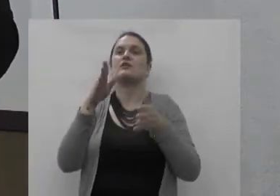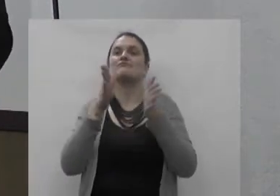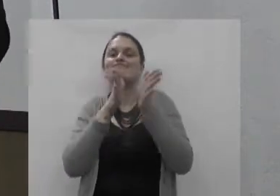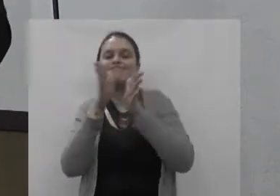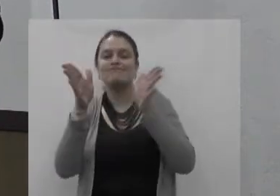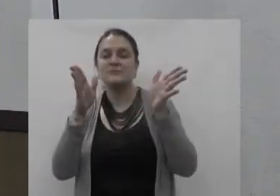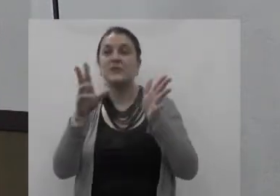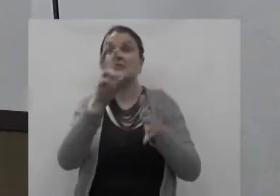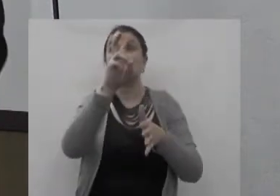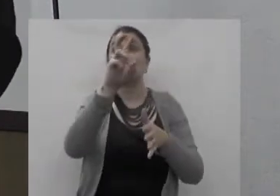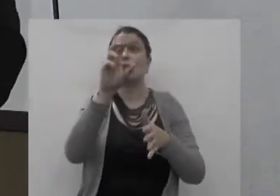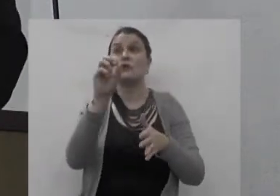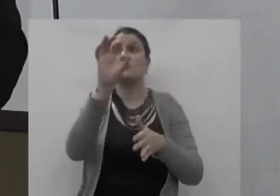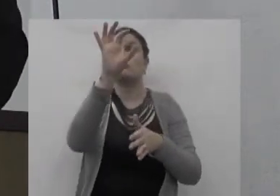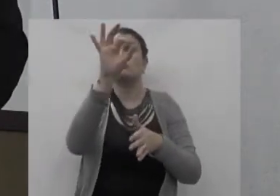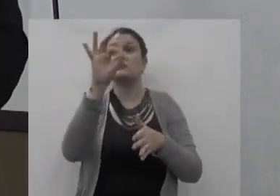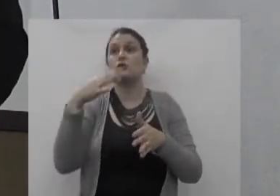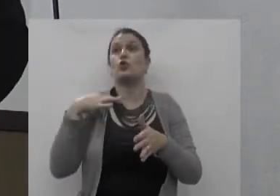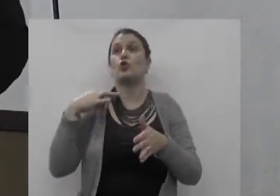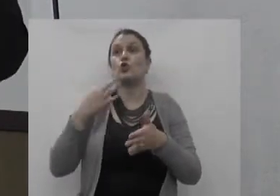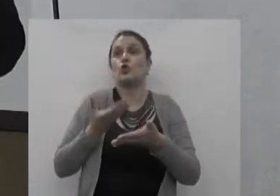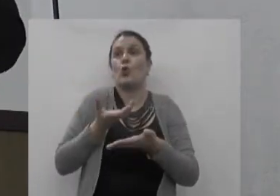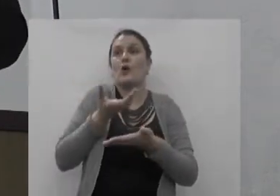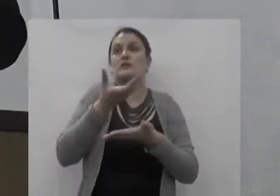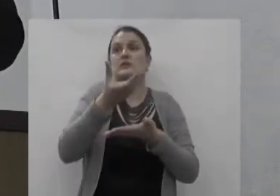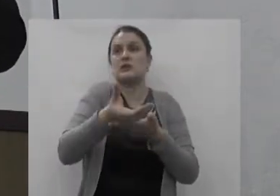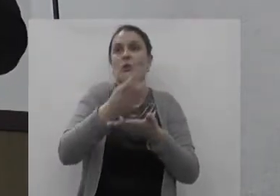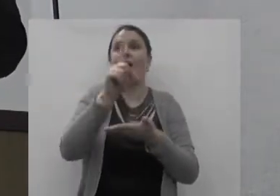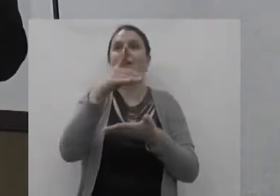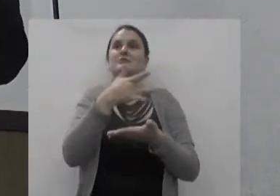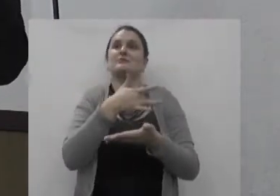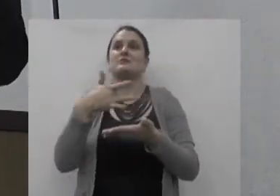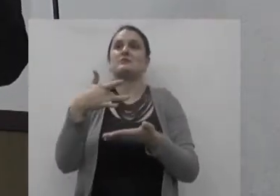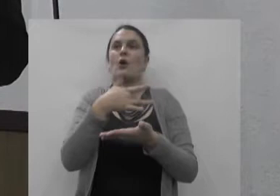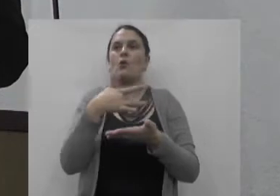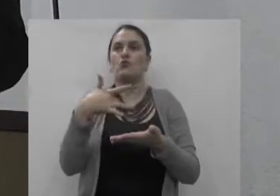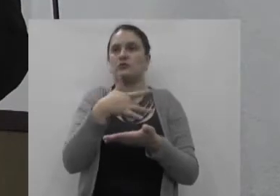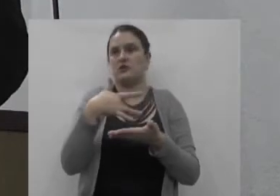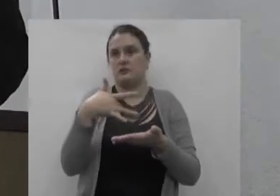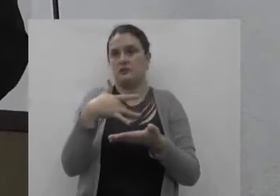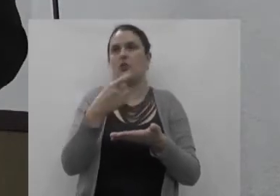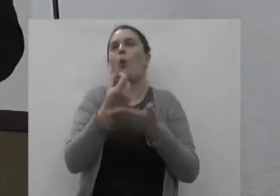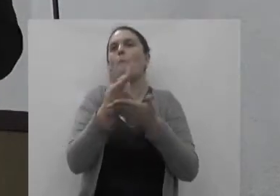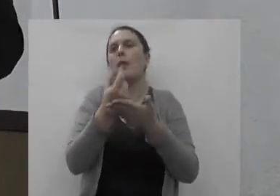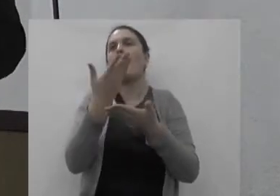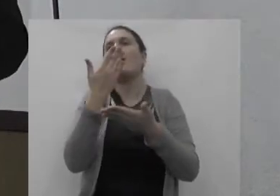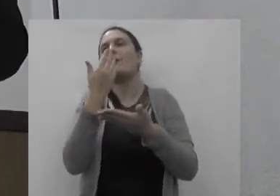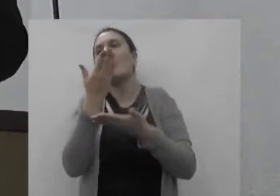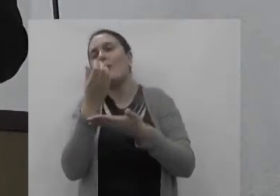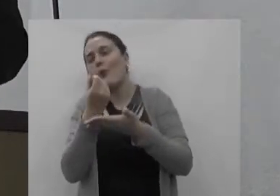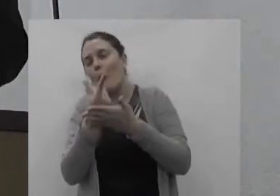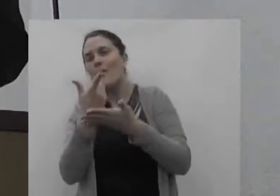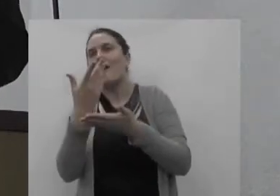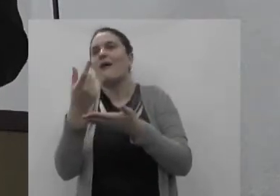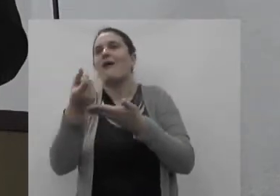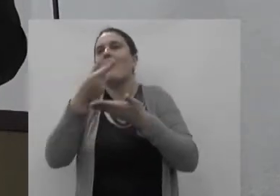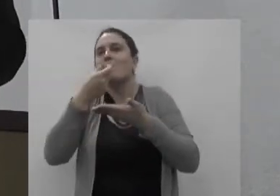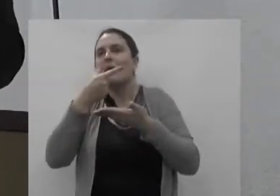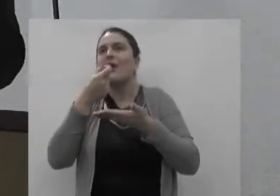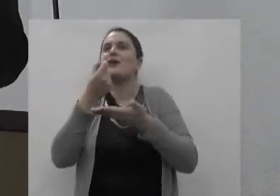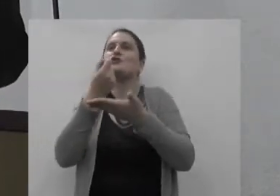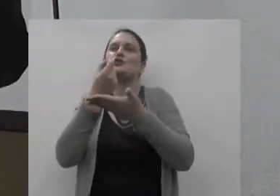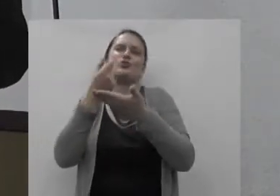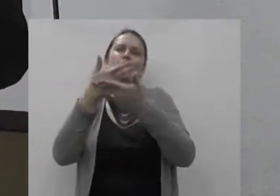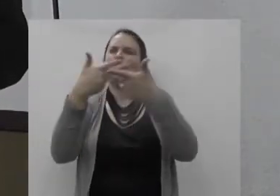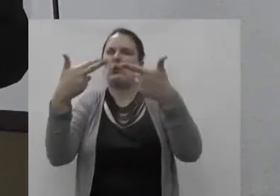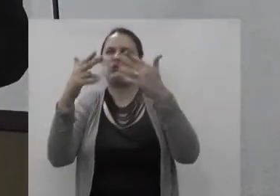está com uma obrigatoriedade do Executivo. Então, qual que é a ideia neste momento? É colocar os 50% para a saúde e